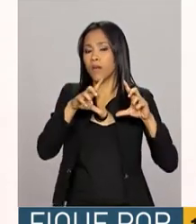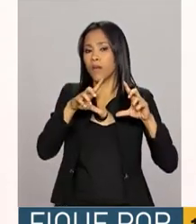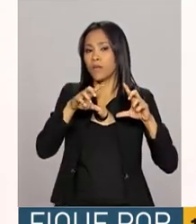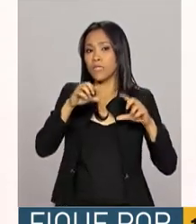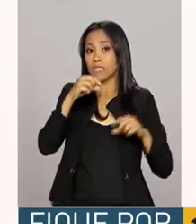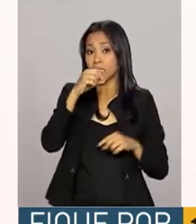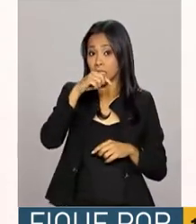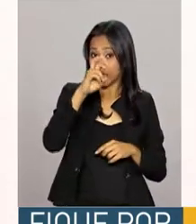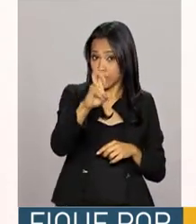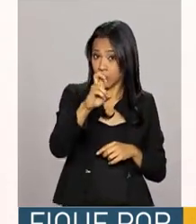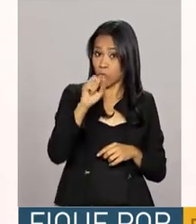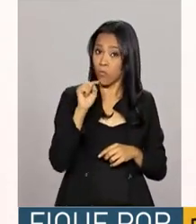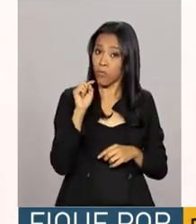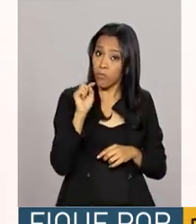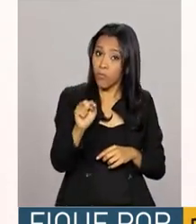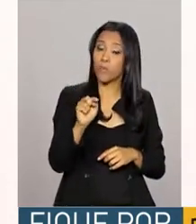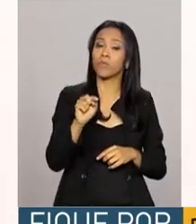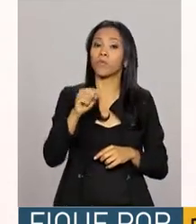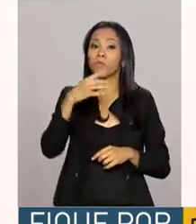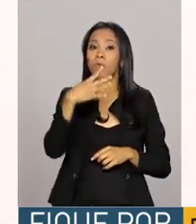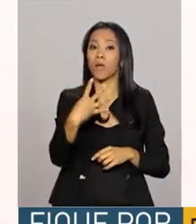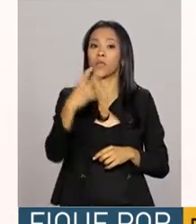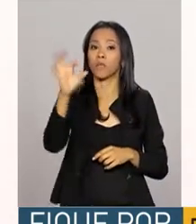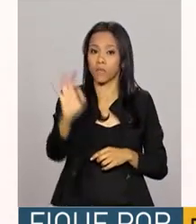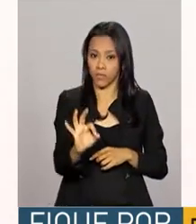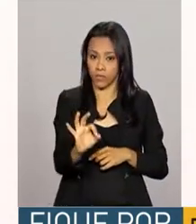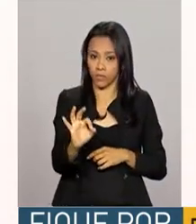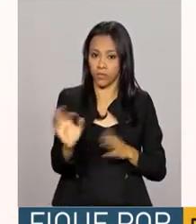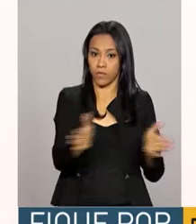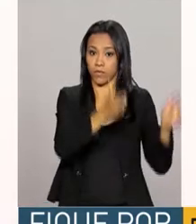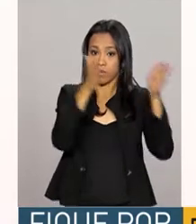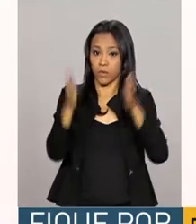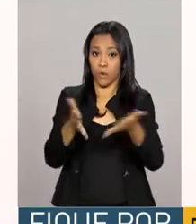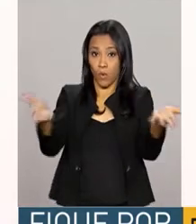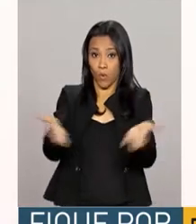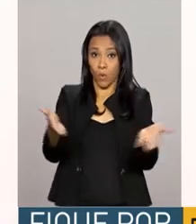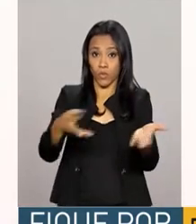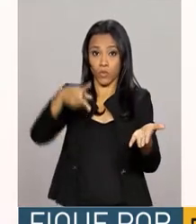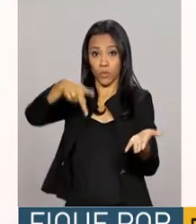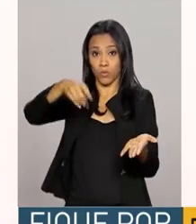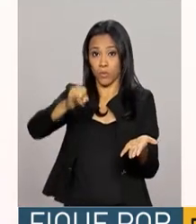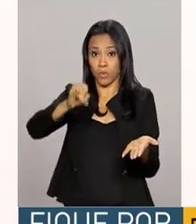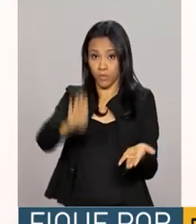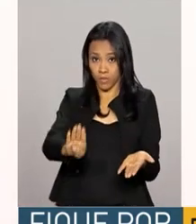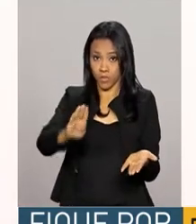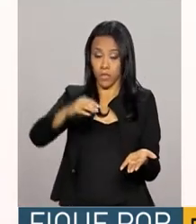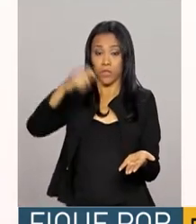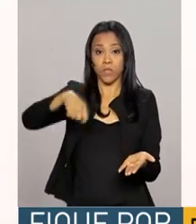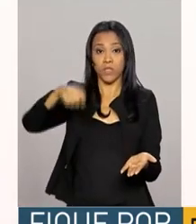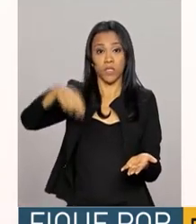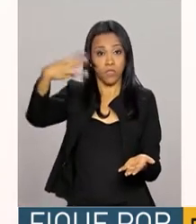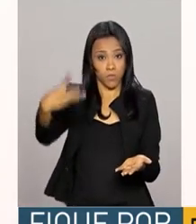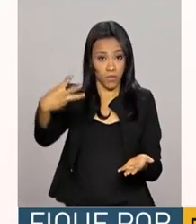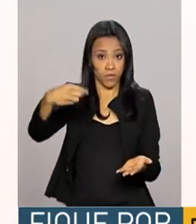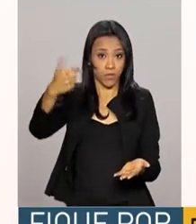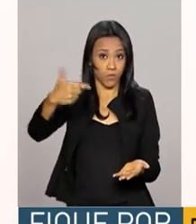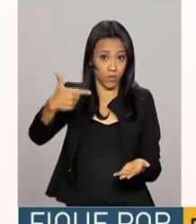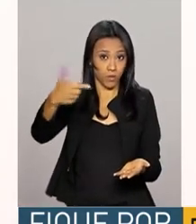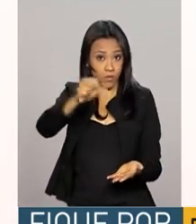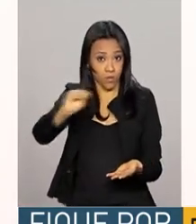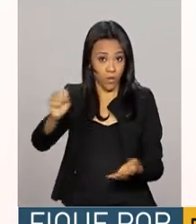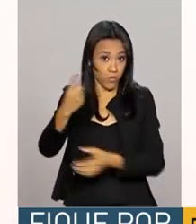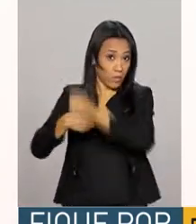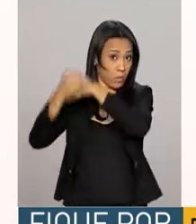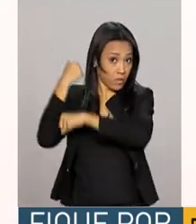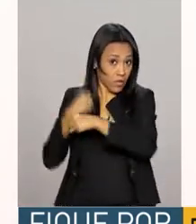5.4 por cento não é hoje a variação do pib do segundo trimestre em relação ao segundo semestre do ano passado